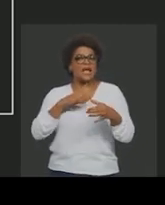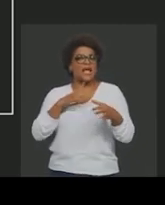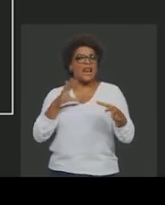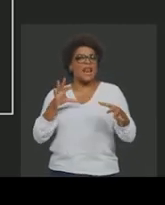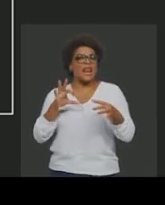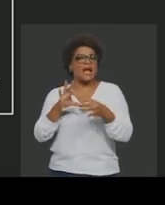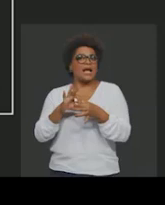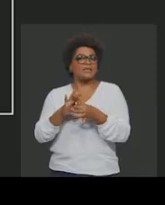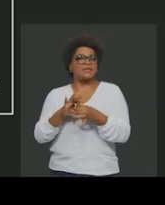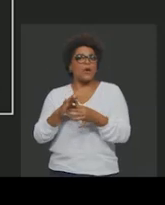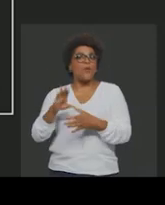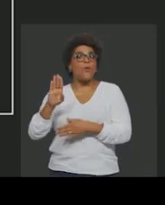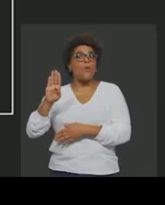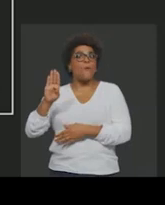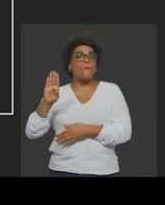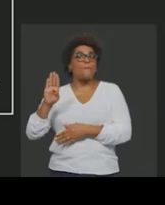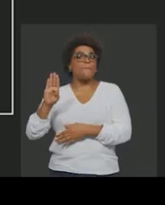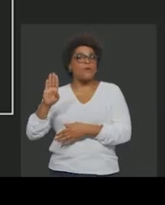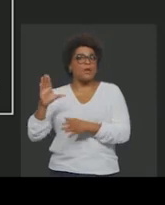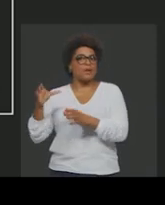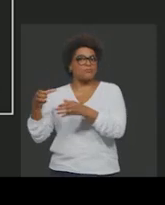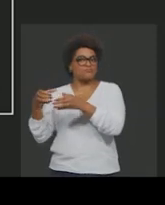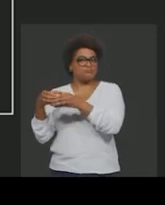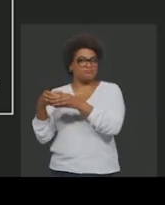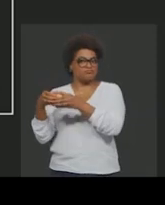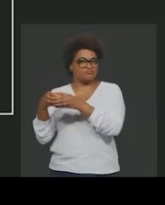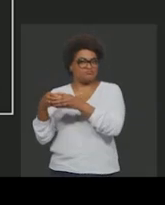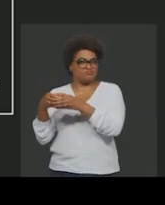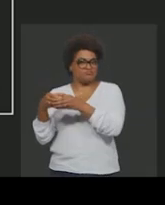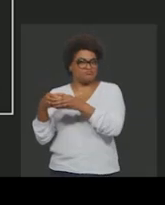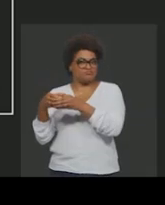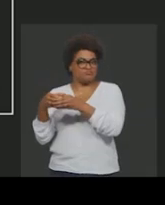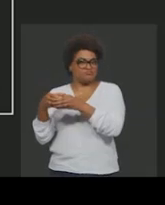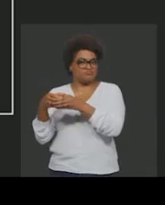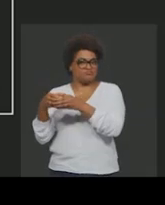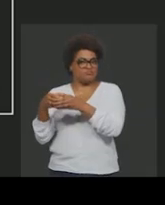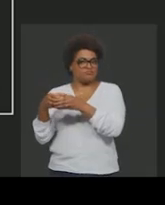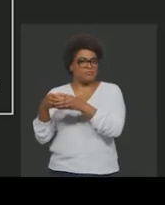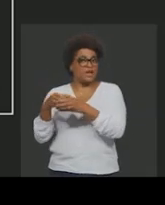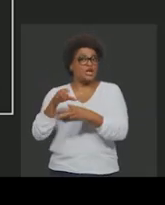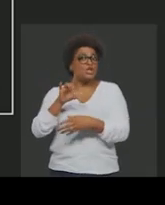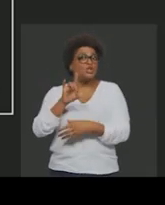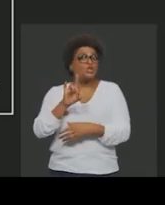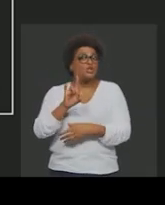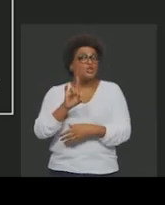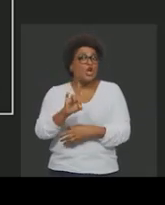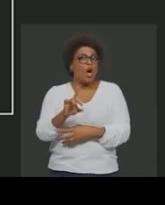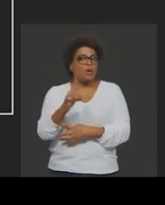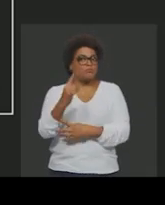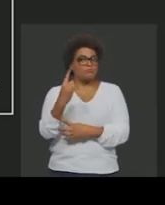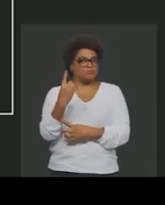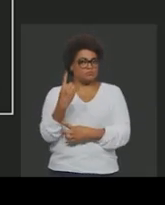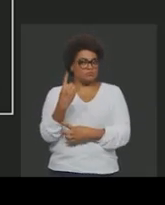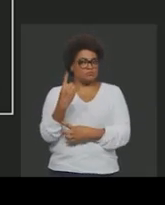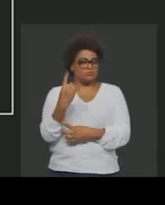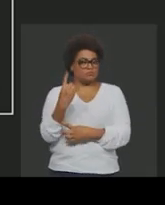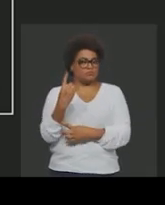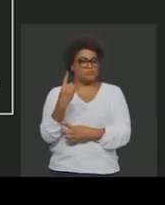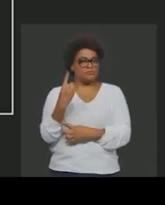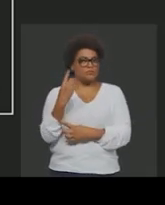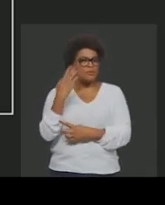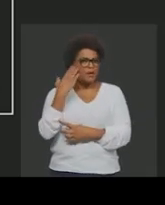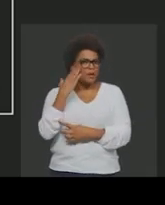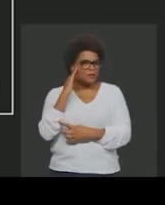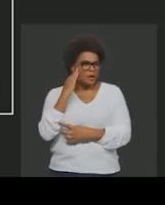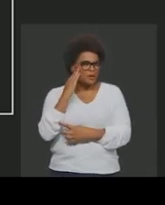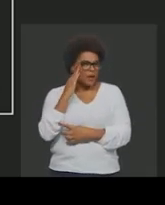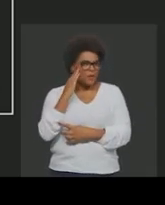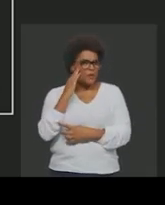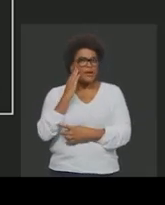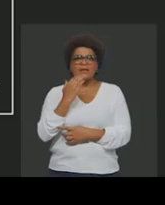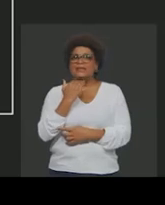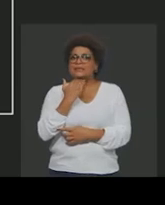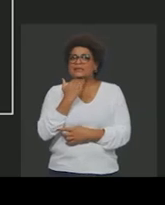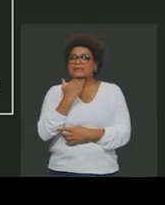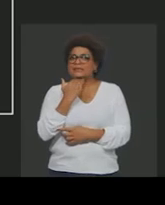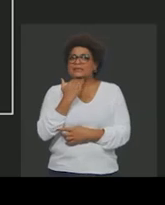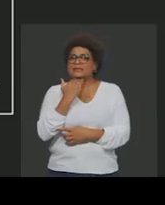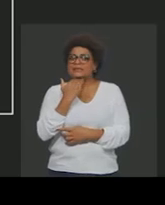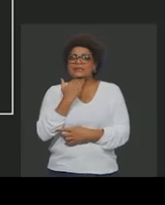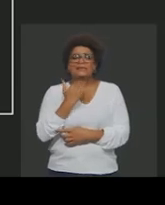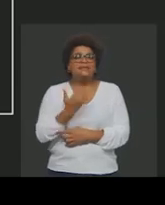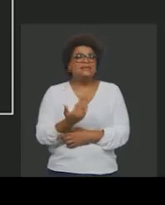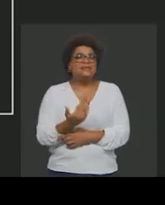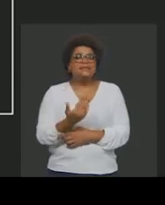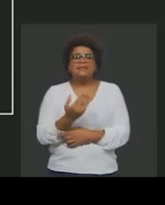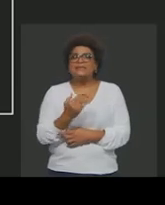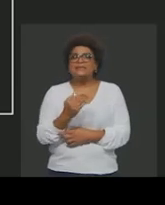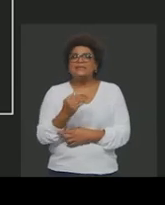somente um alguém do outro lado. É isso que quer dizer, um e somente um. Então, ninguém pode ficar sozinho, como o 3